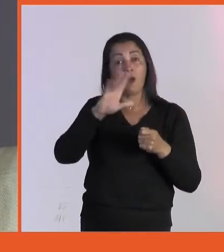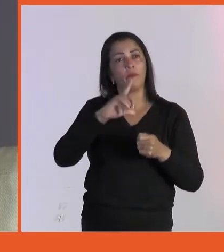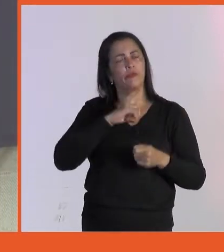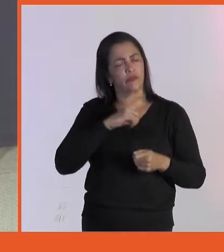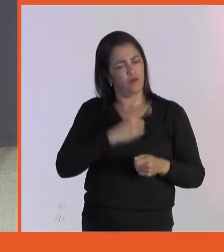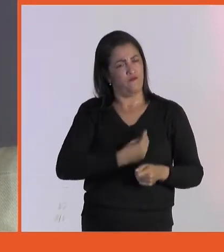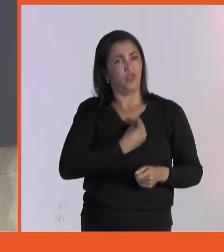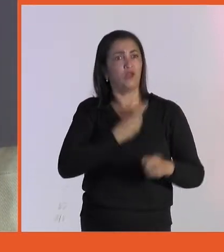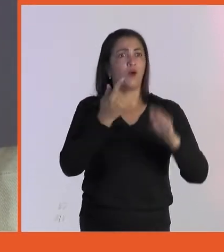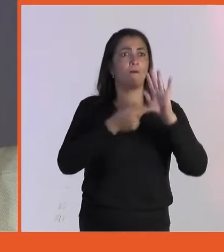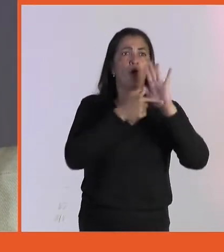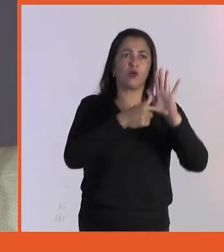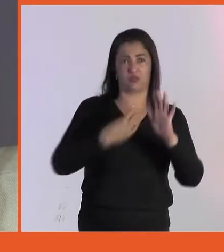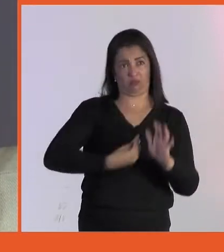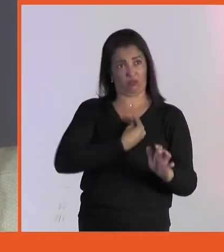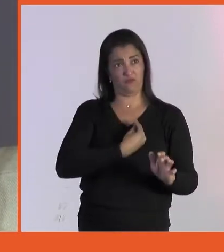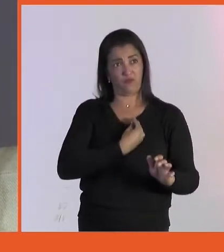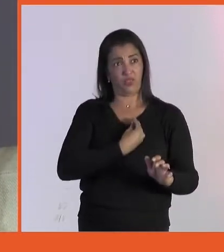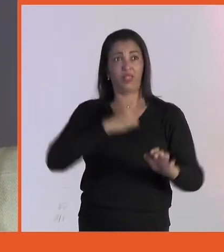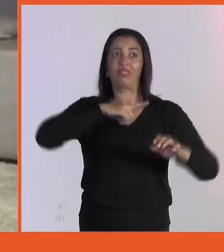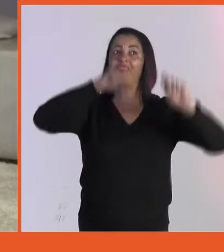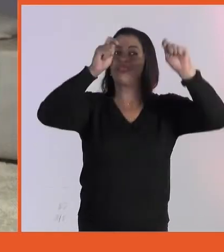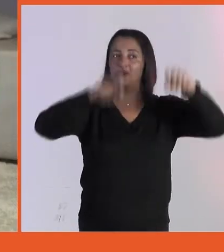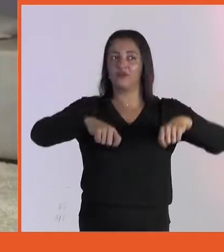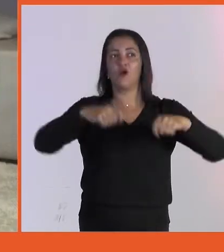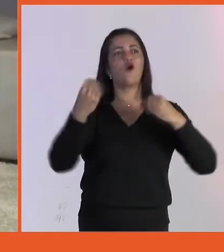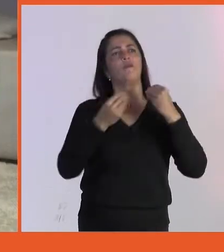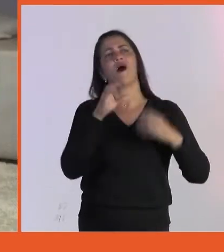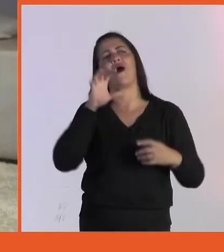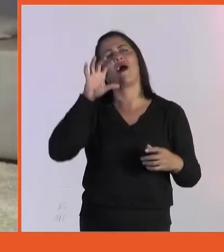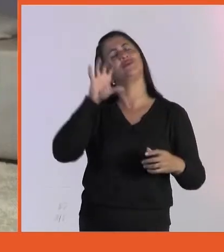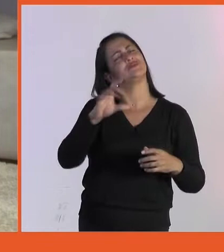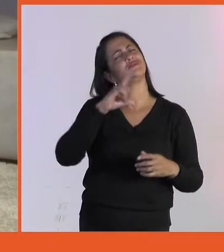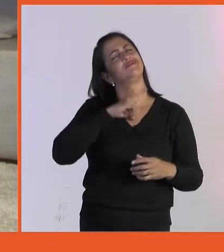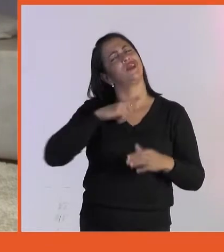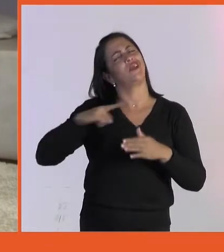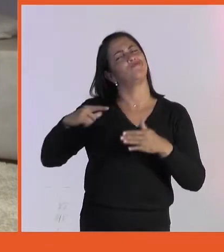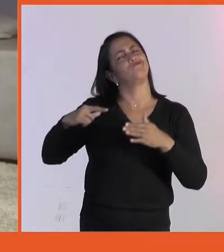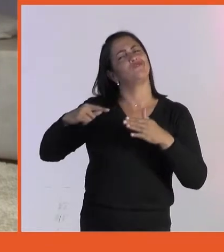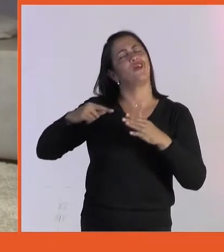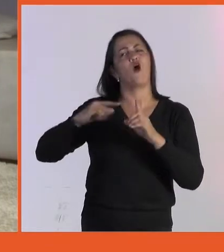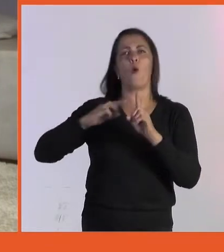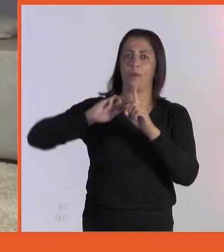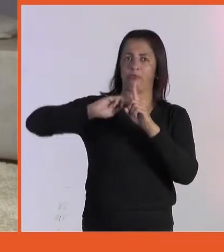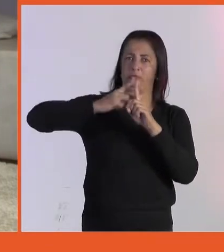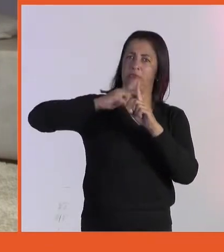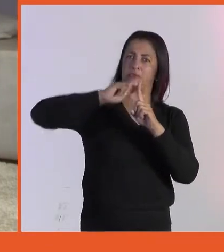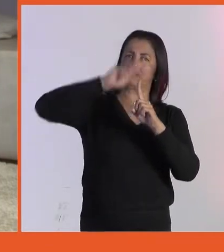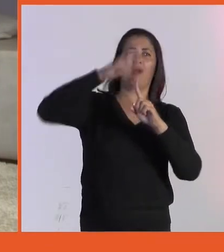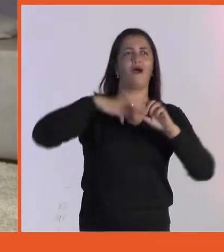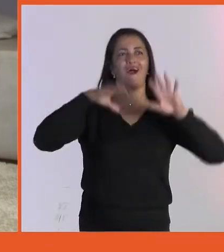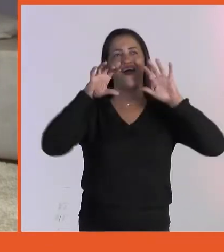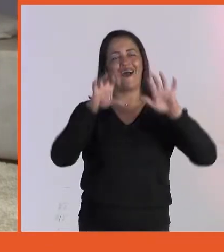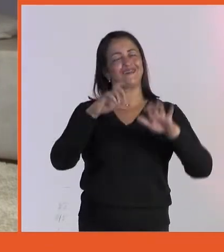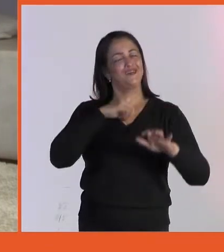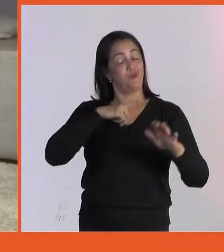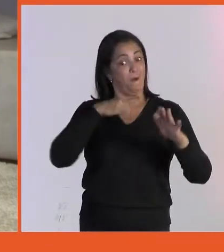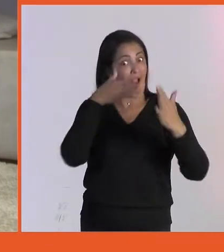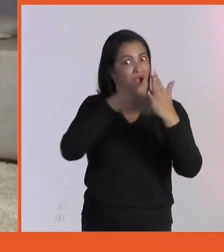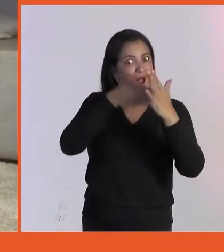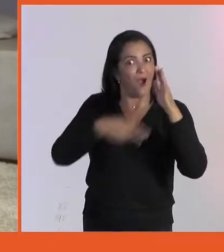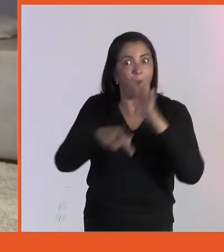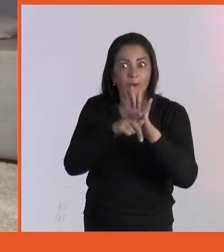criador. Acho que a gente não tinha noção até quando. Não, e assim, eu acho que é uma barreira que muito criador de conteúdo vai enfrentar,